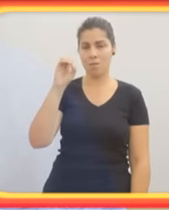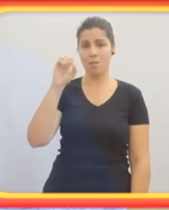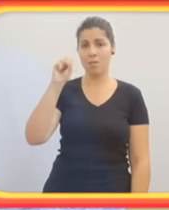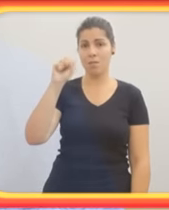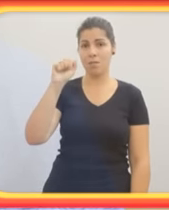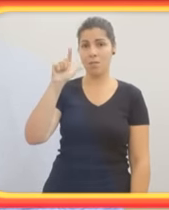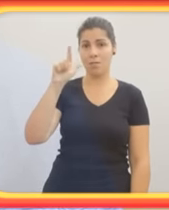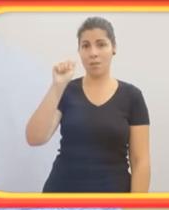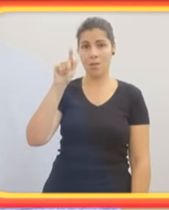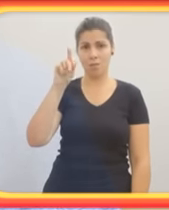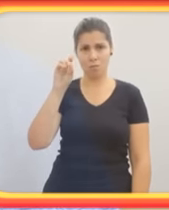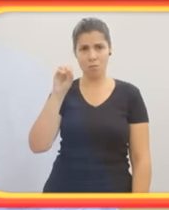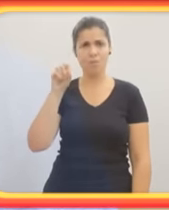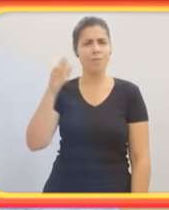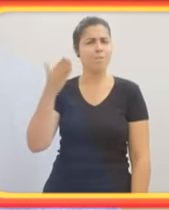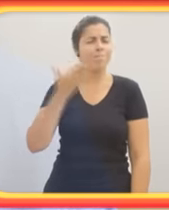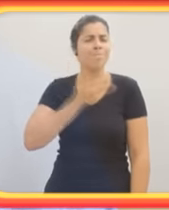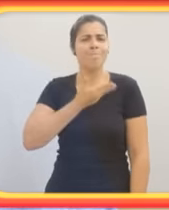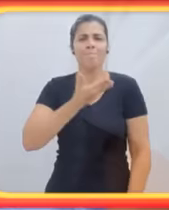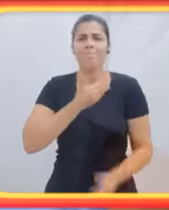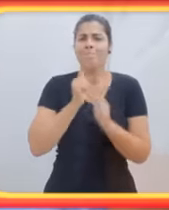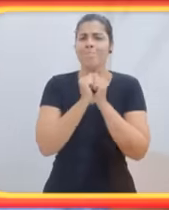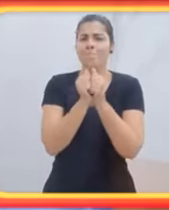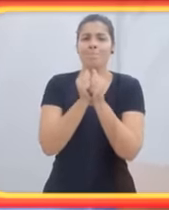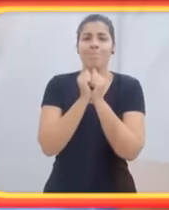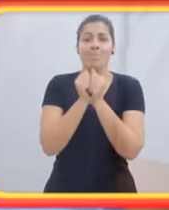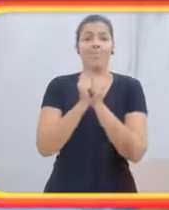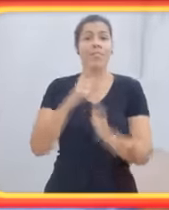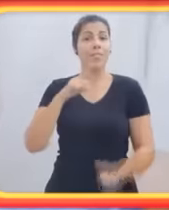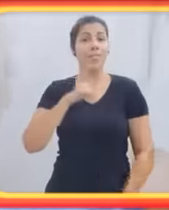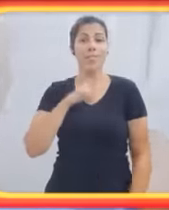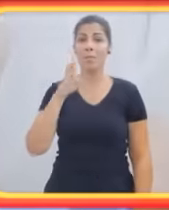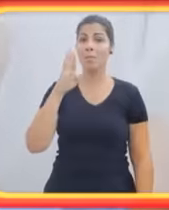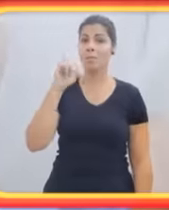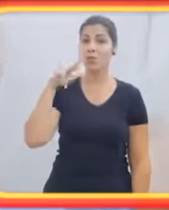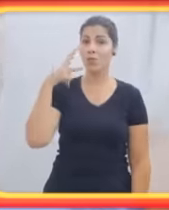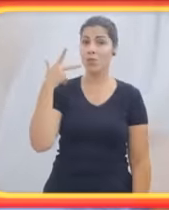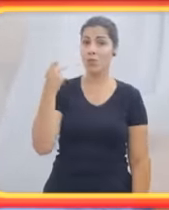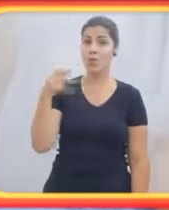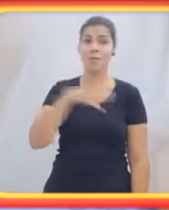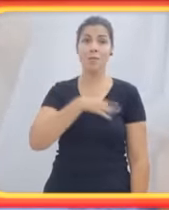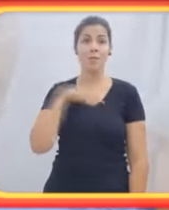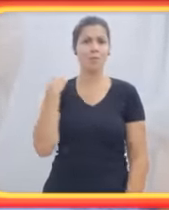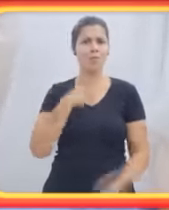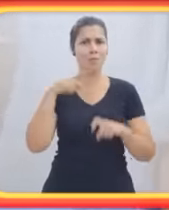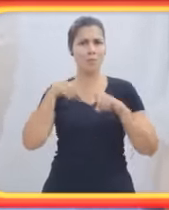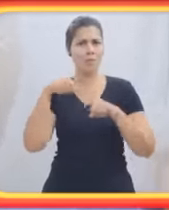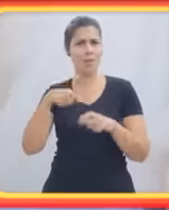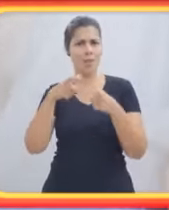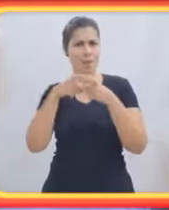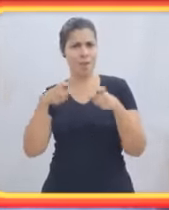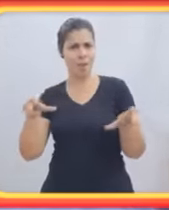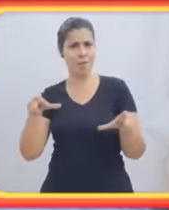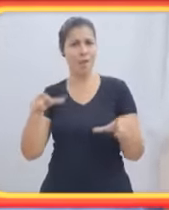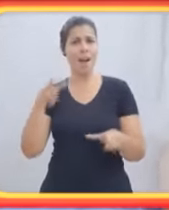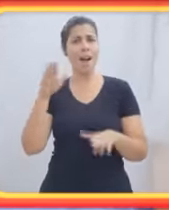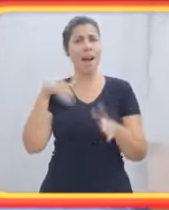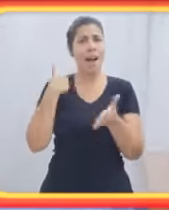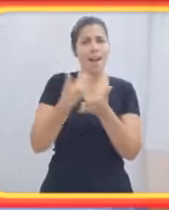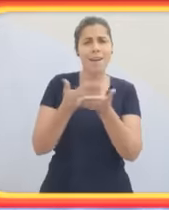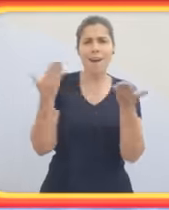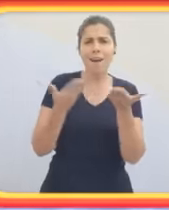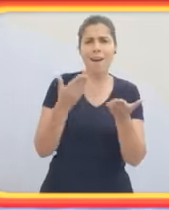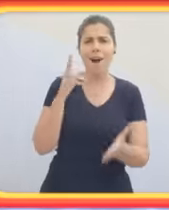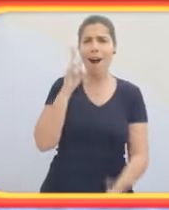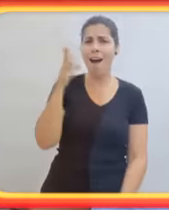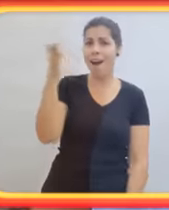e tem essa empatia quase imediata por causa da música, não por mim, por minha causa, por causa da música que eu